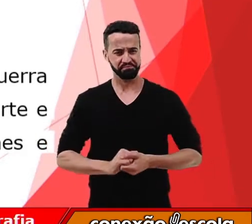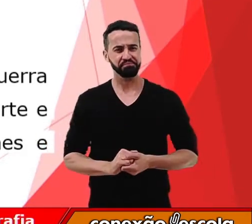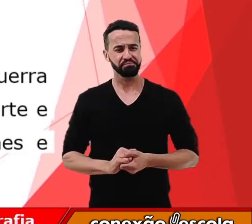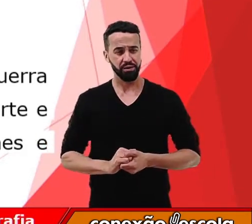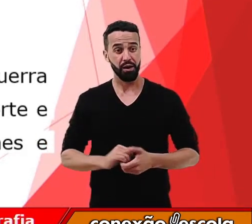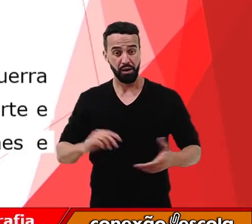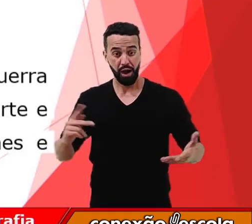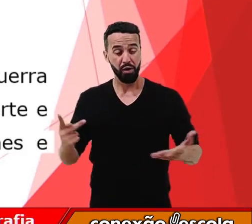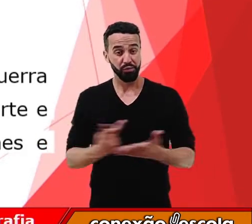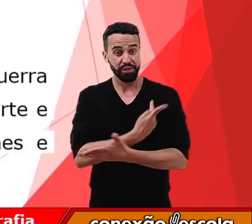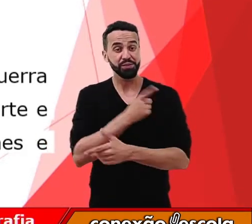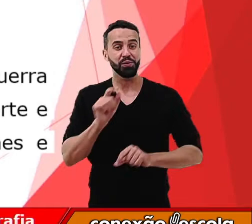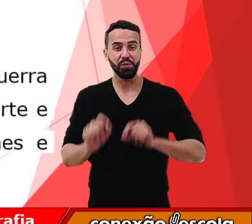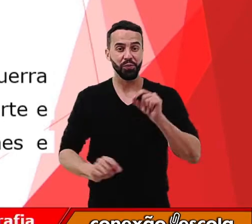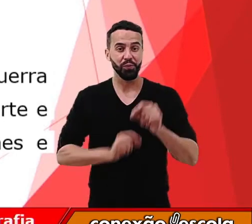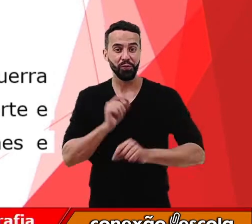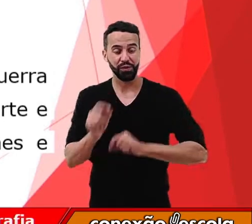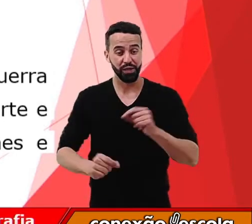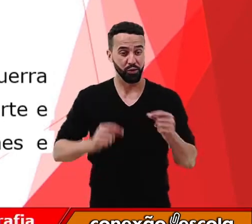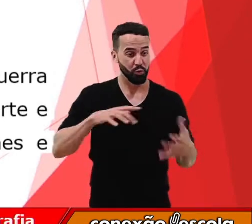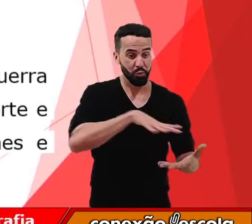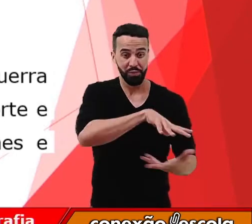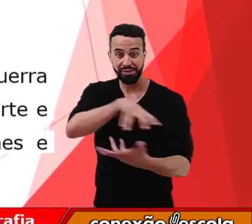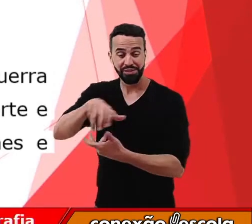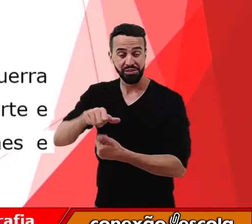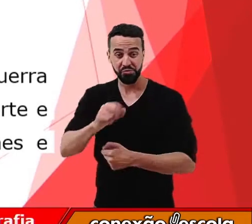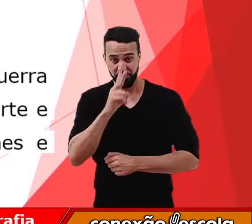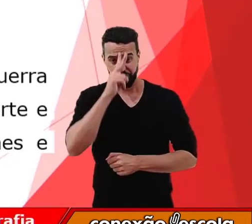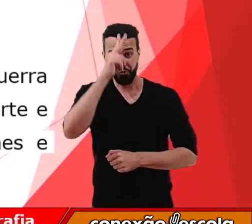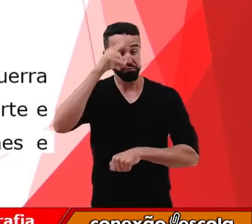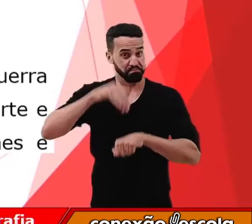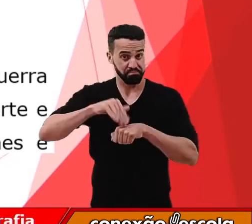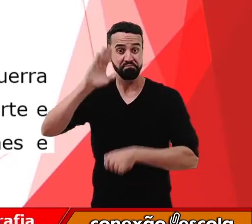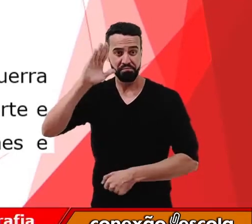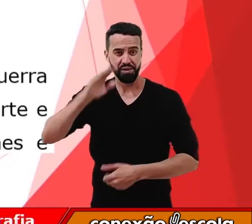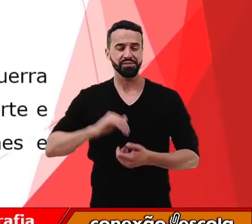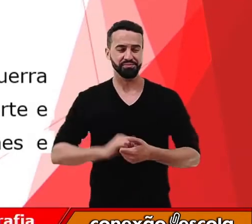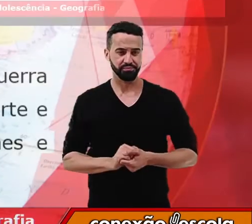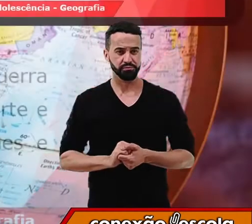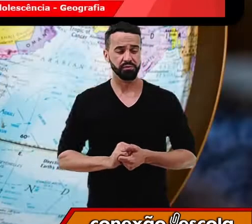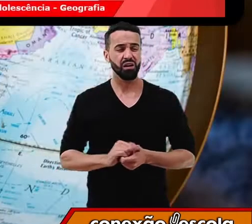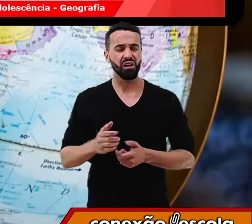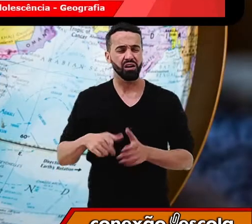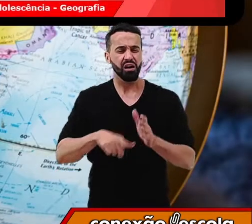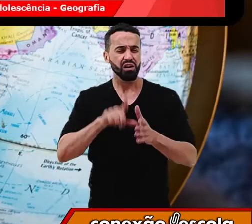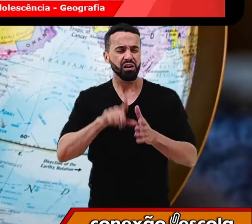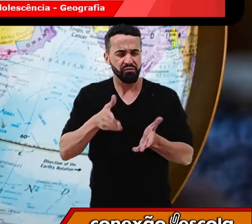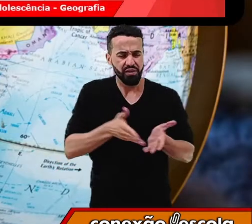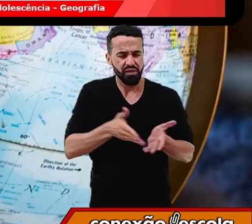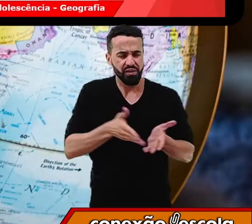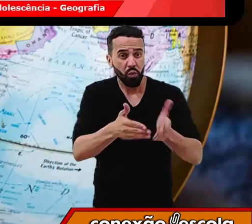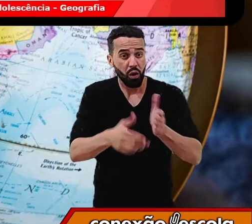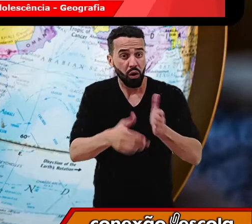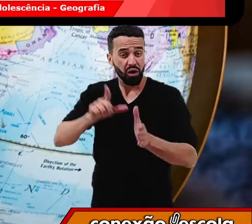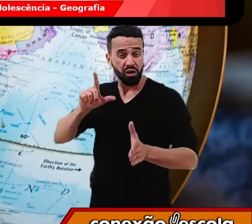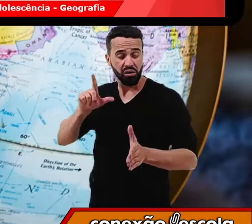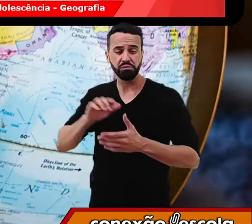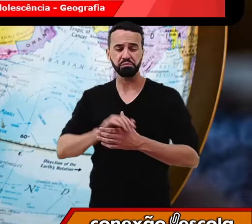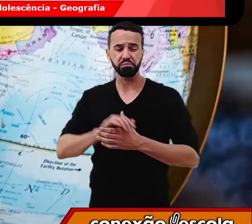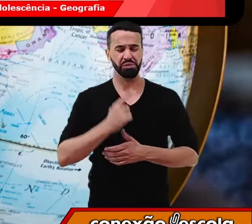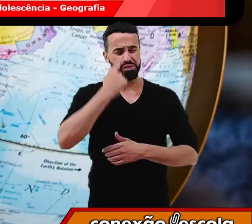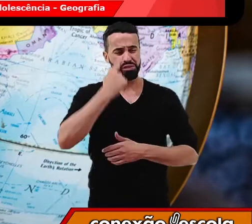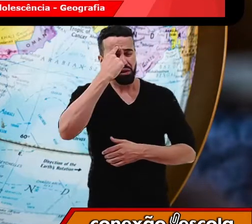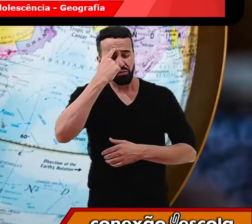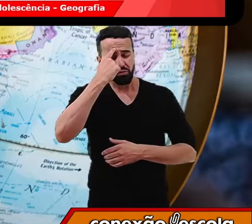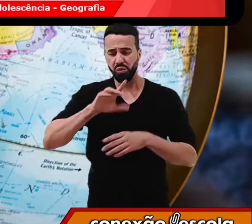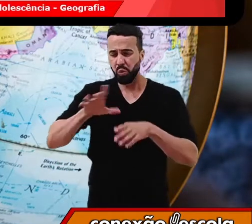intensificando o nosso processo de globalização. Antes do período das grandes navegações, acreditava que a galera vivia ali um